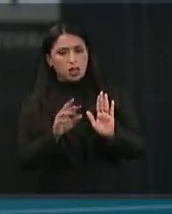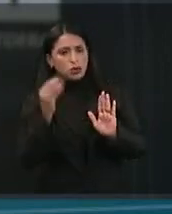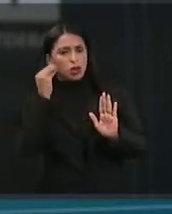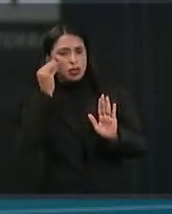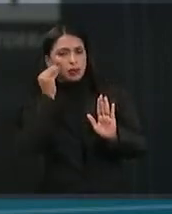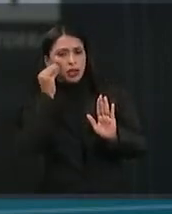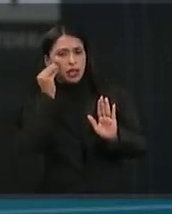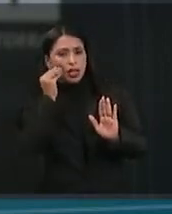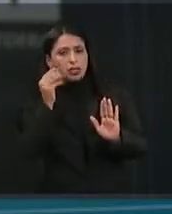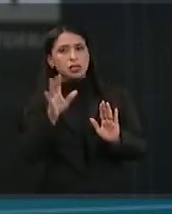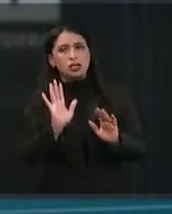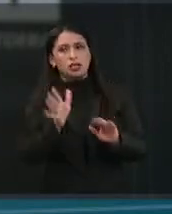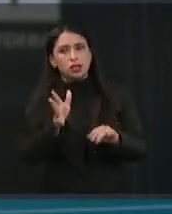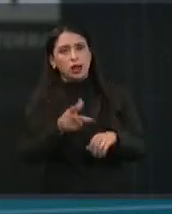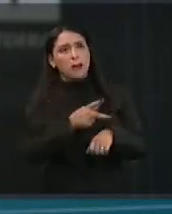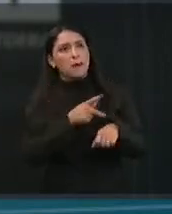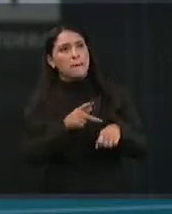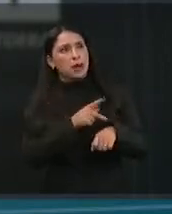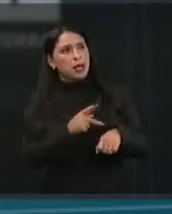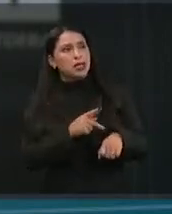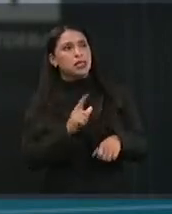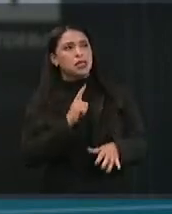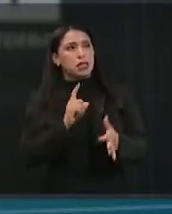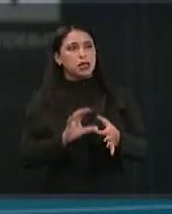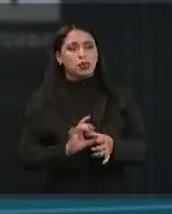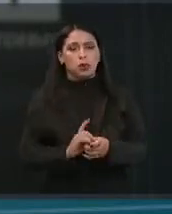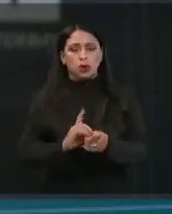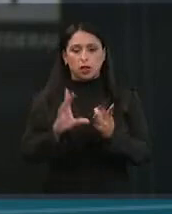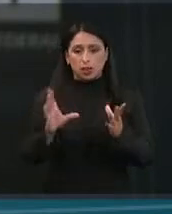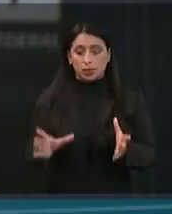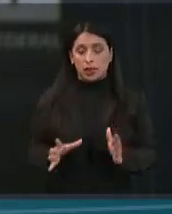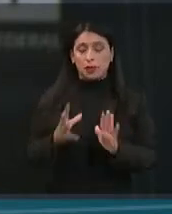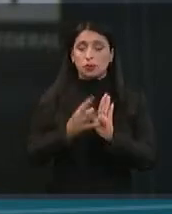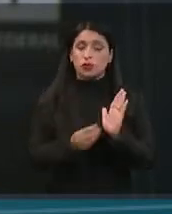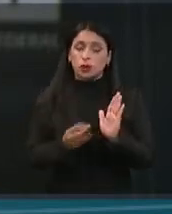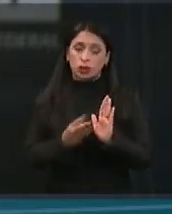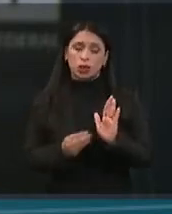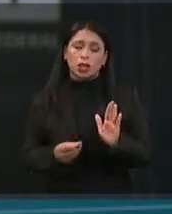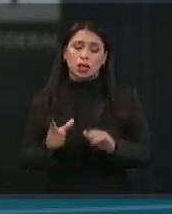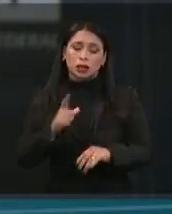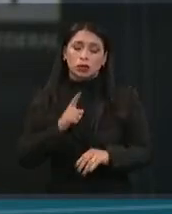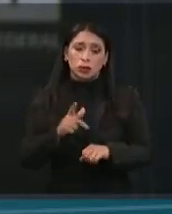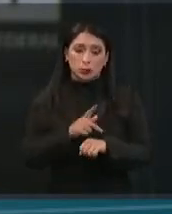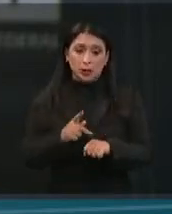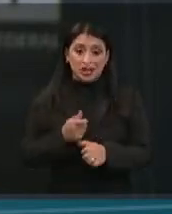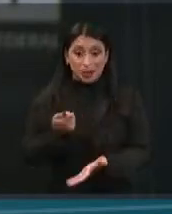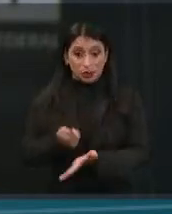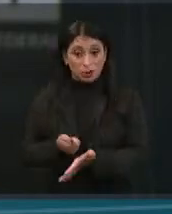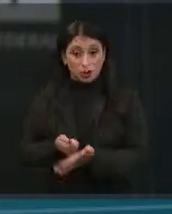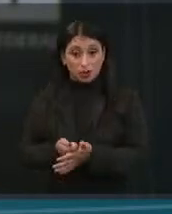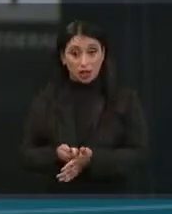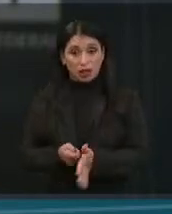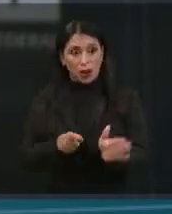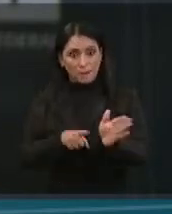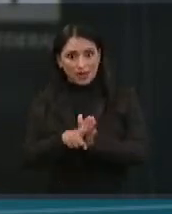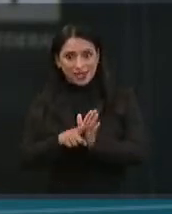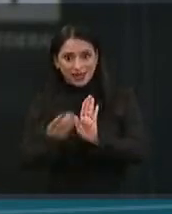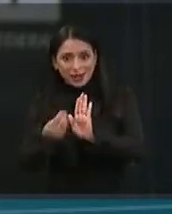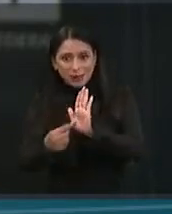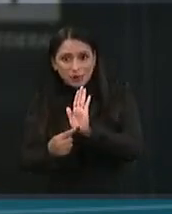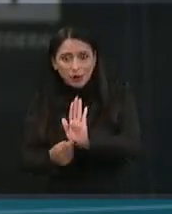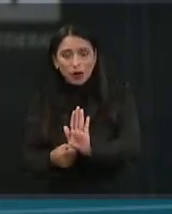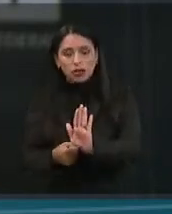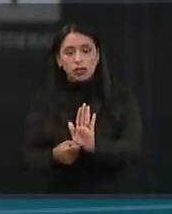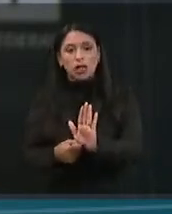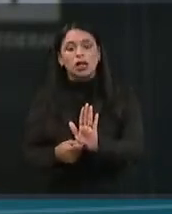de países reconhecidos como democracias, mas também modelos de países de viés autoritário. Adianto que essa pesquisa aponta o uso e o